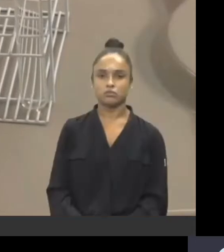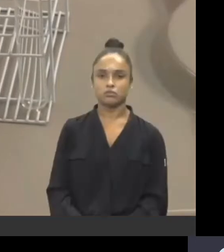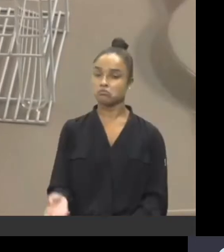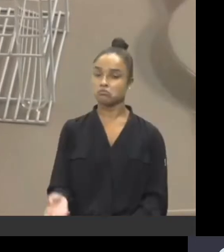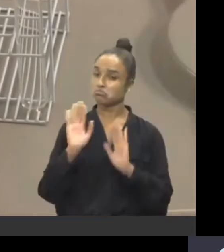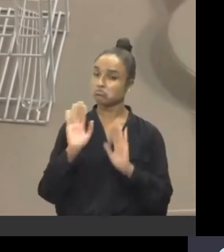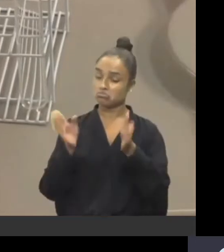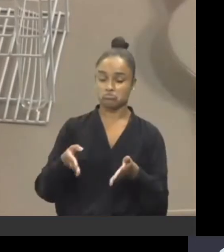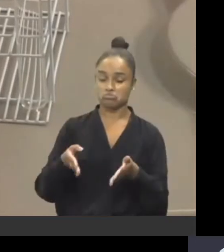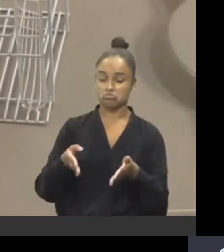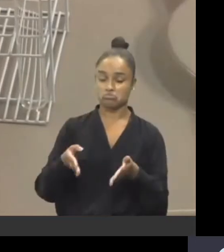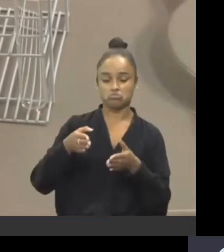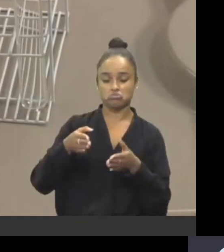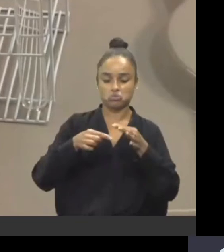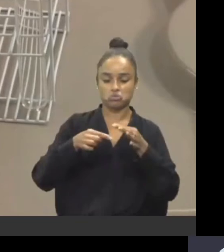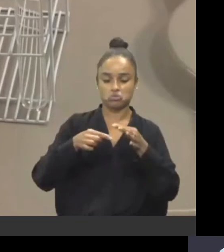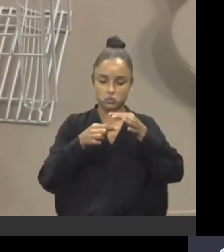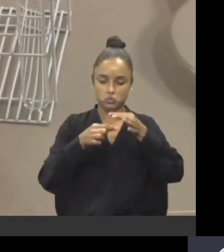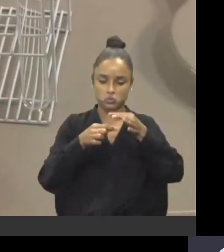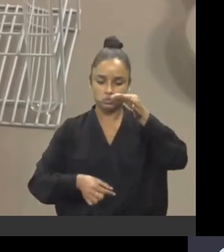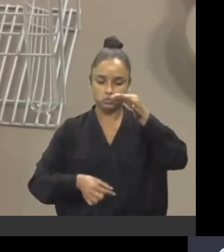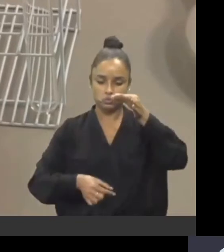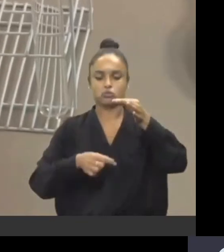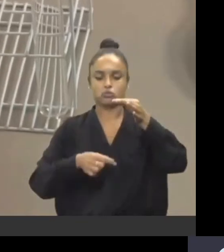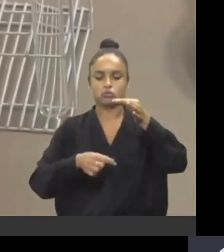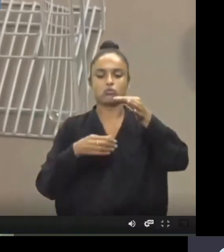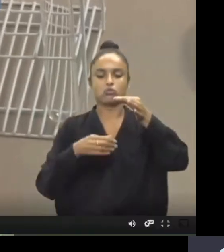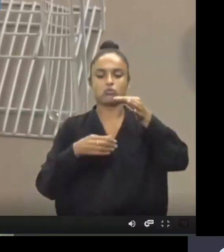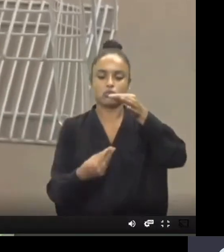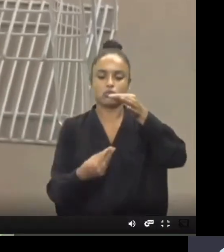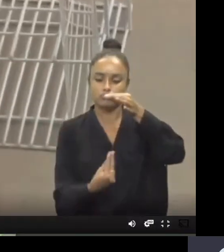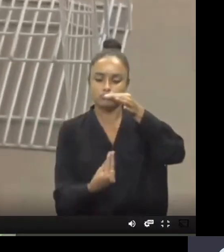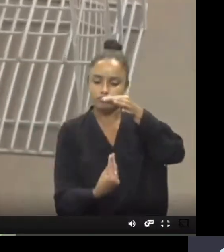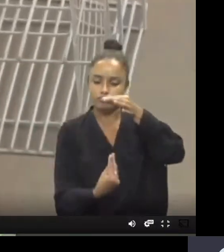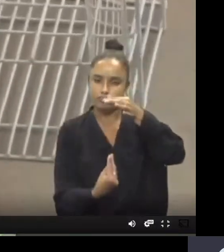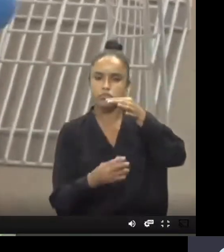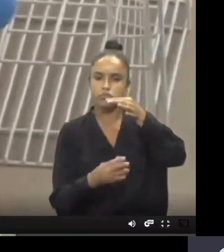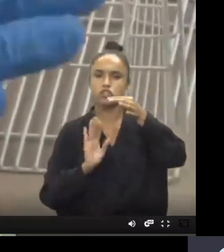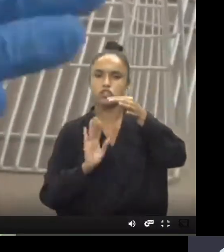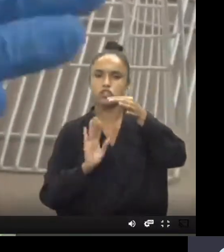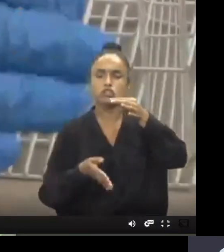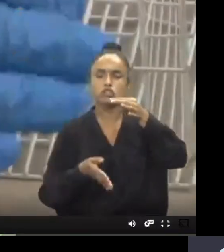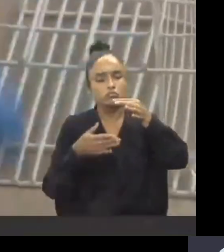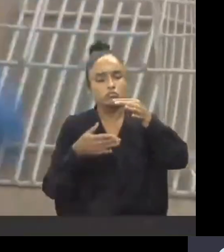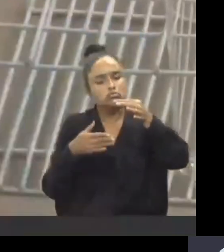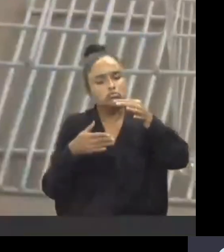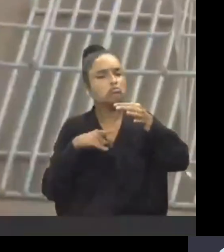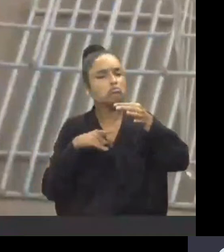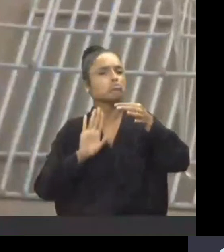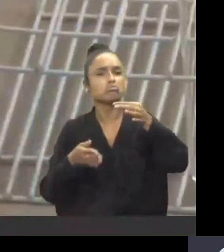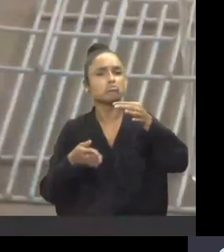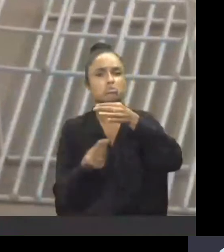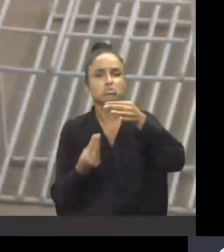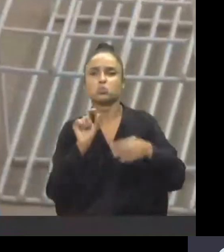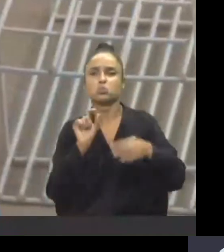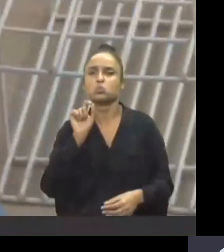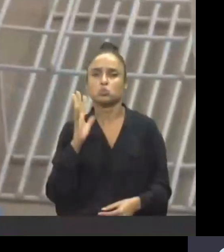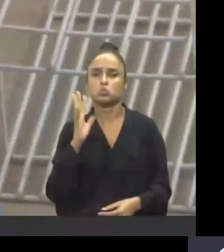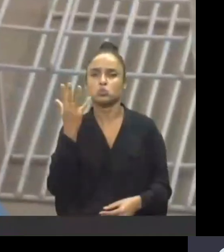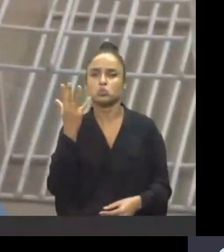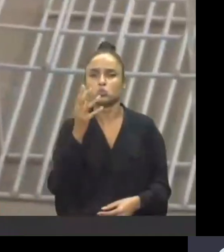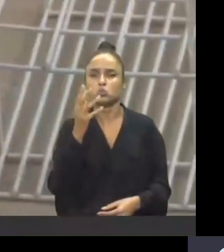Então nós agitamos a mistura e verificamos então o que está acontecendo com